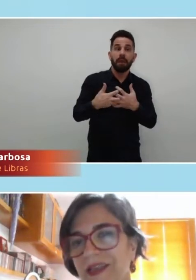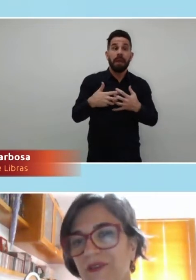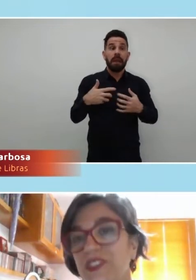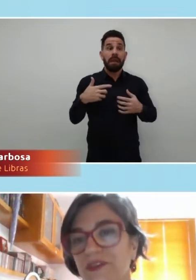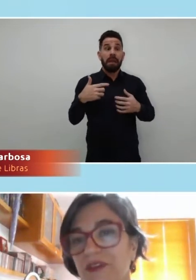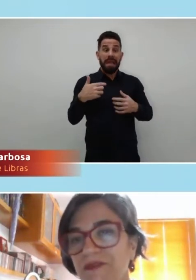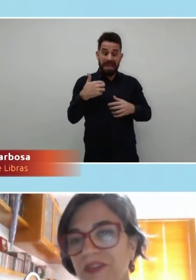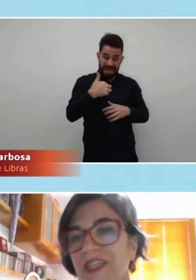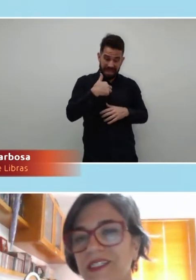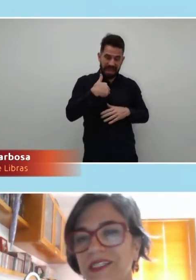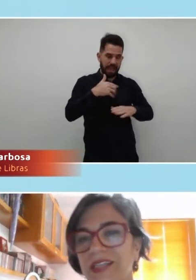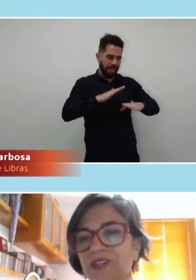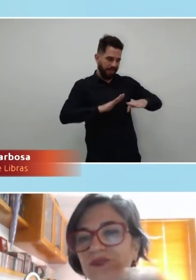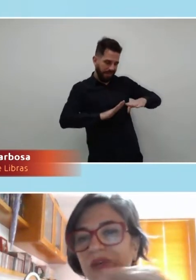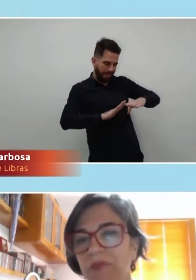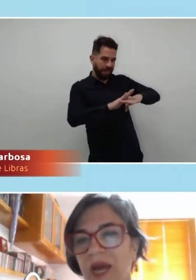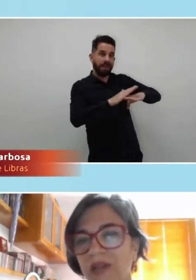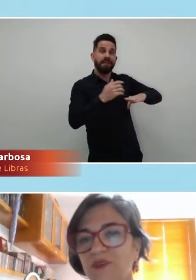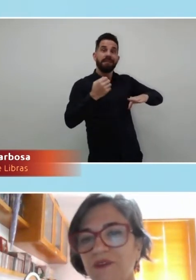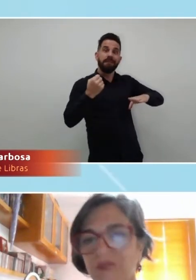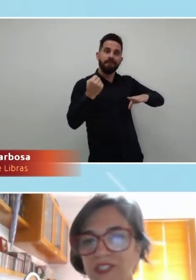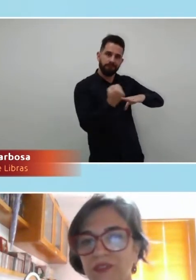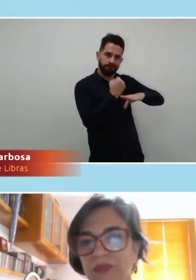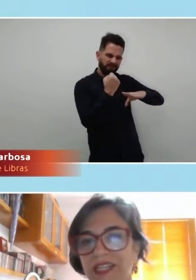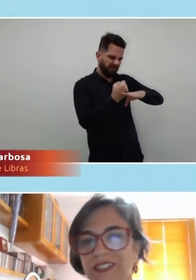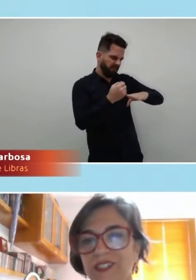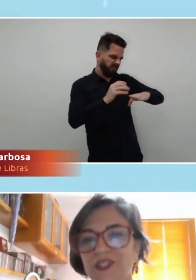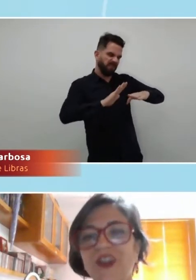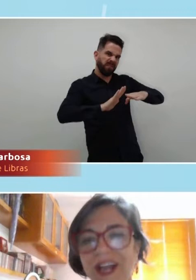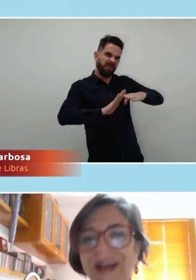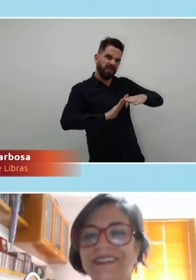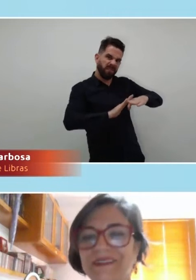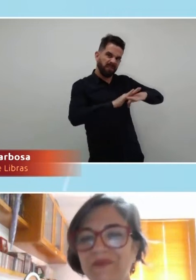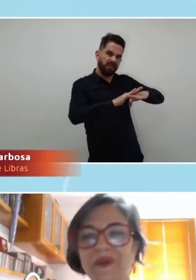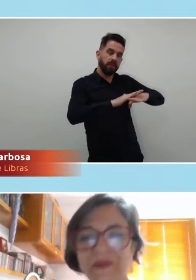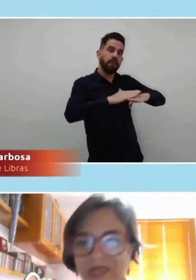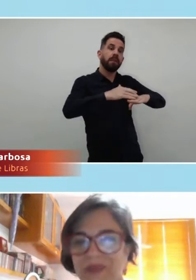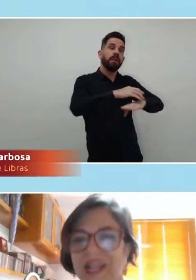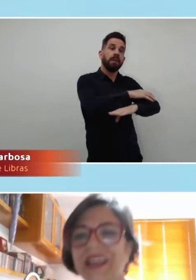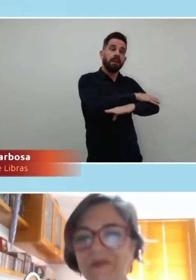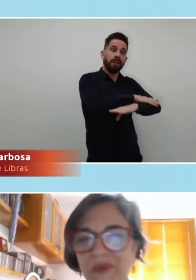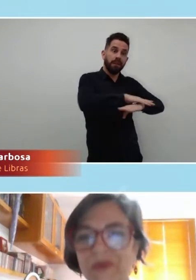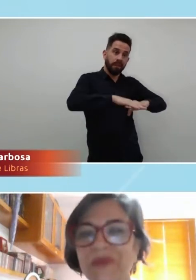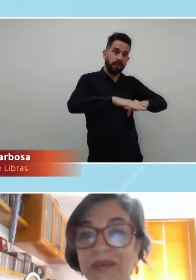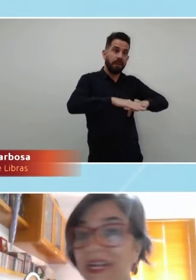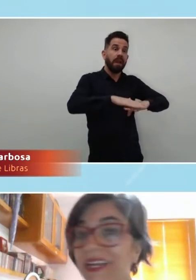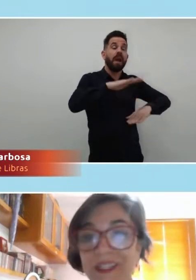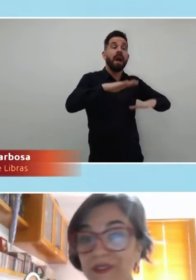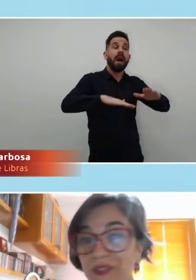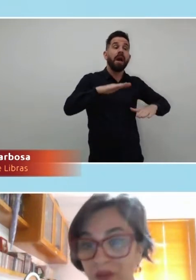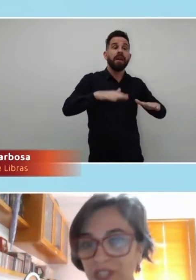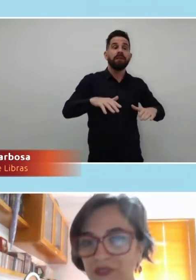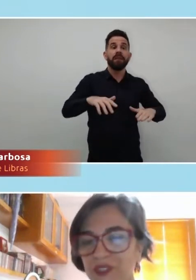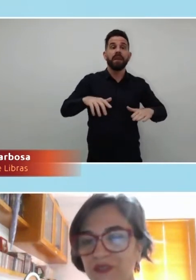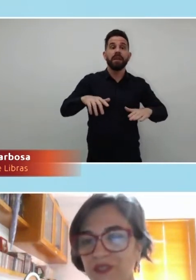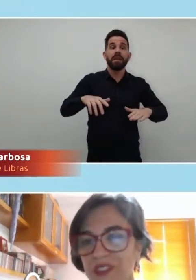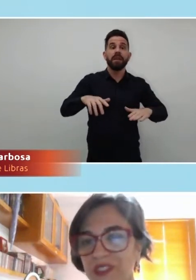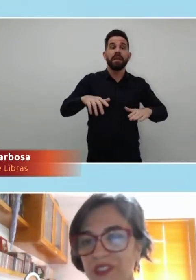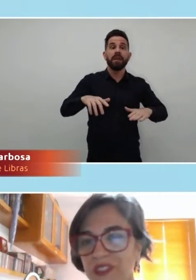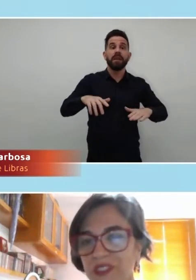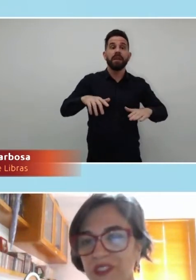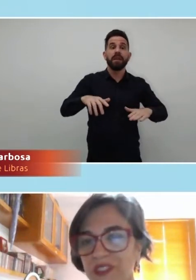pedestre. Você vai ver na cidade um rebaixo, uma faixa de pedestre deslocada, um pouco mais para lá, um pouco mais para cá. Isso não é difícil de